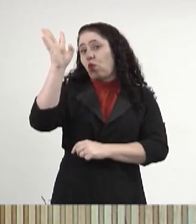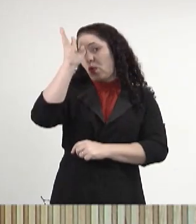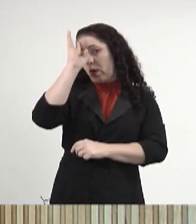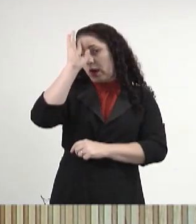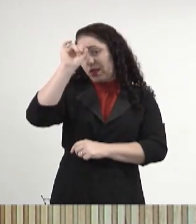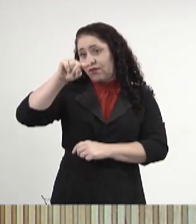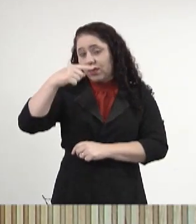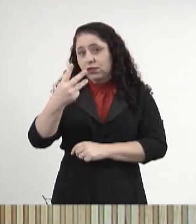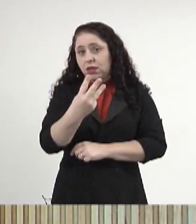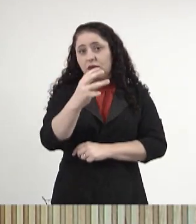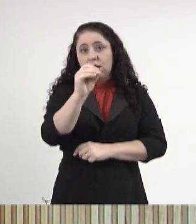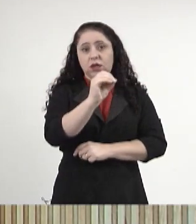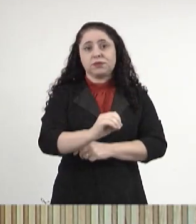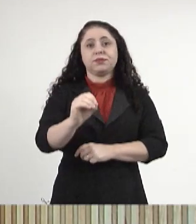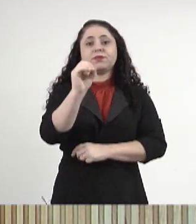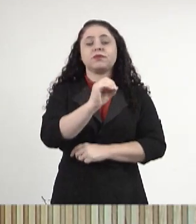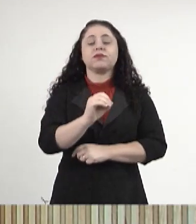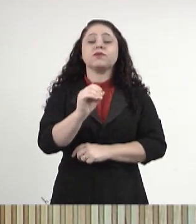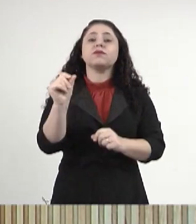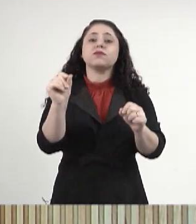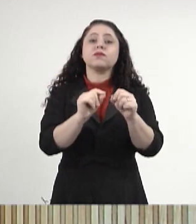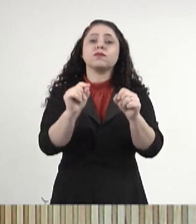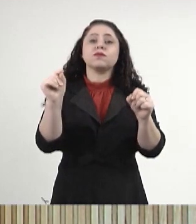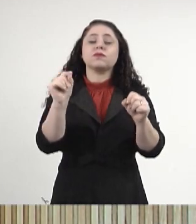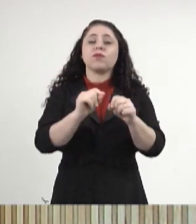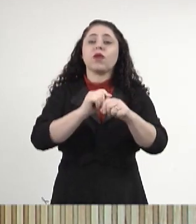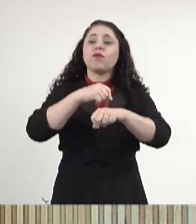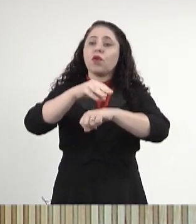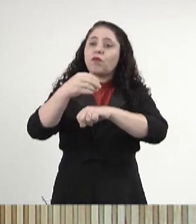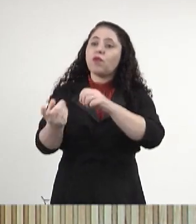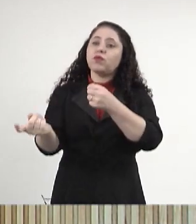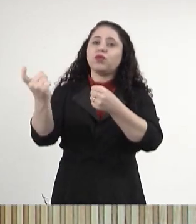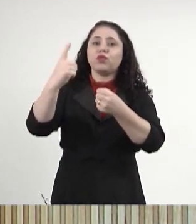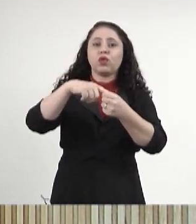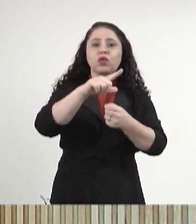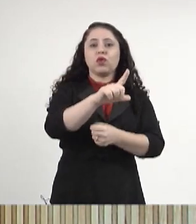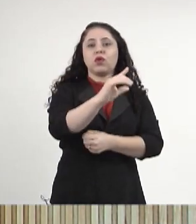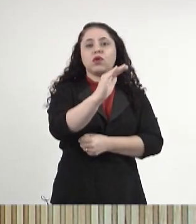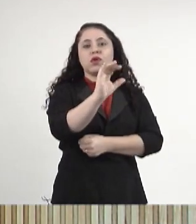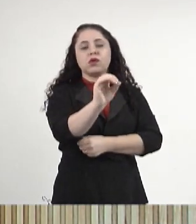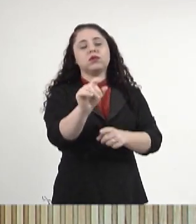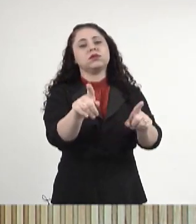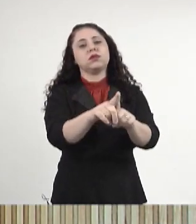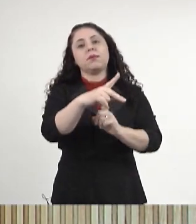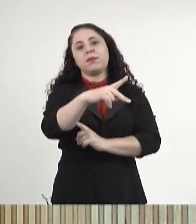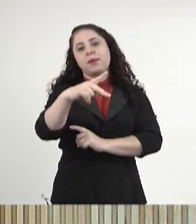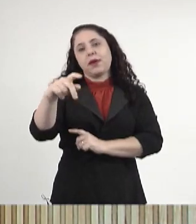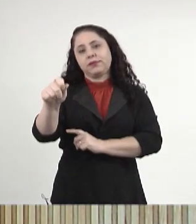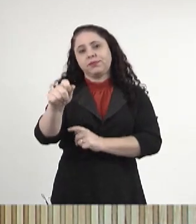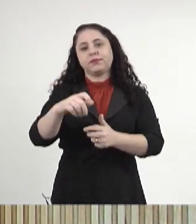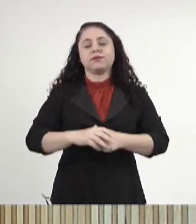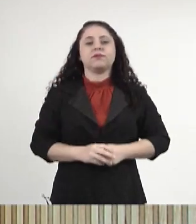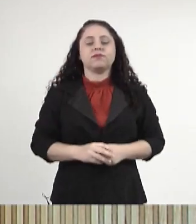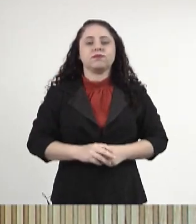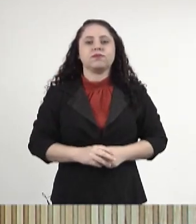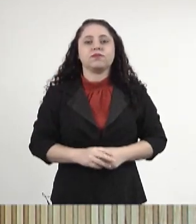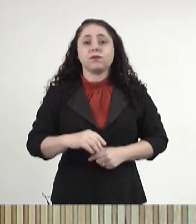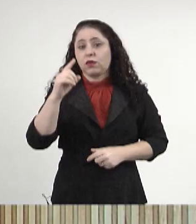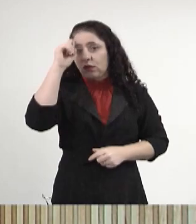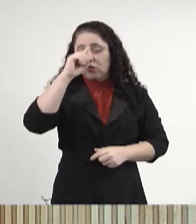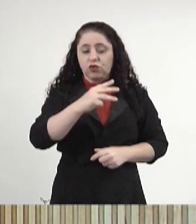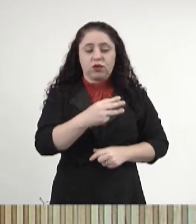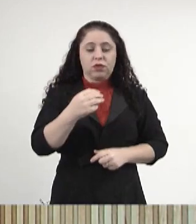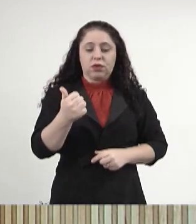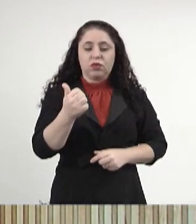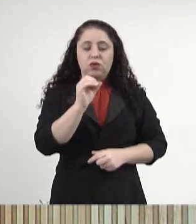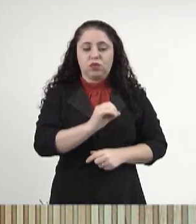quarta-feira que vem, dia 30 de outubro, deve fazer a devolução da LOA e também do PPA. No dia